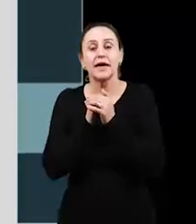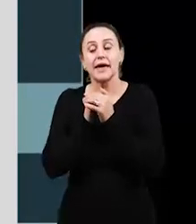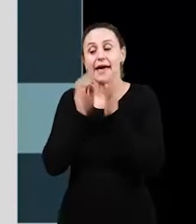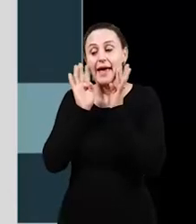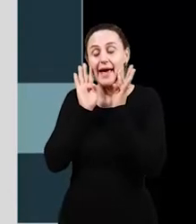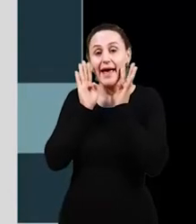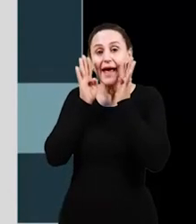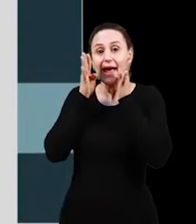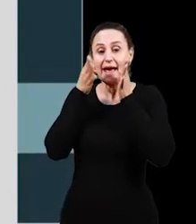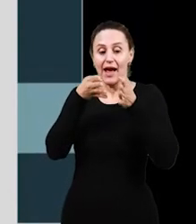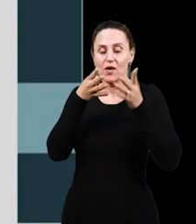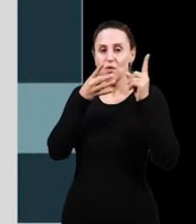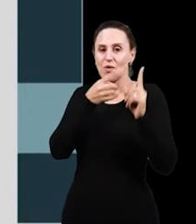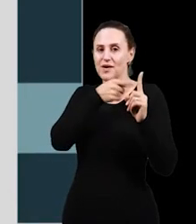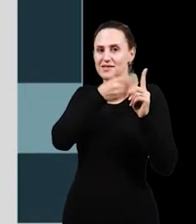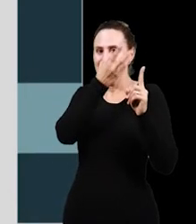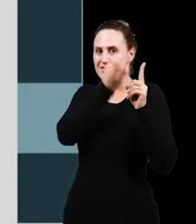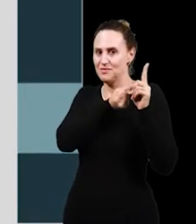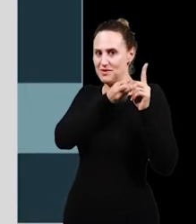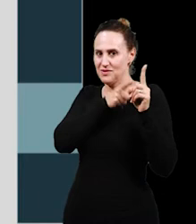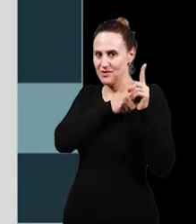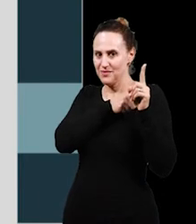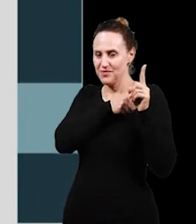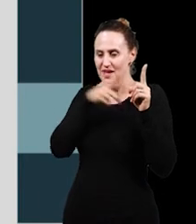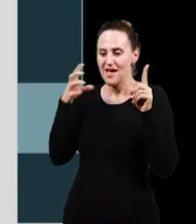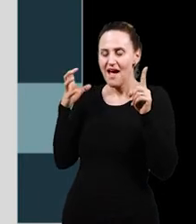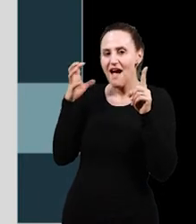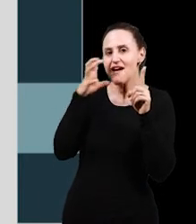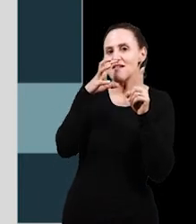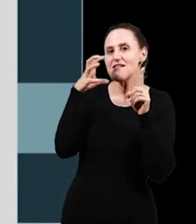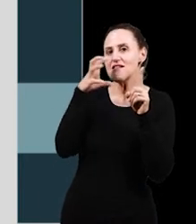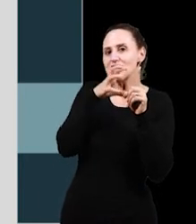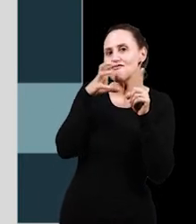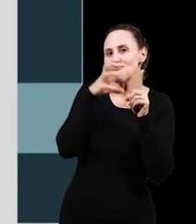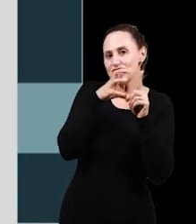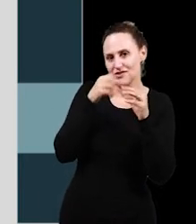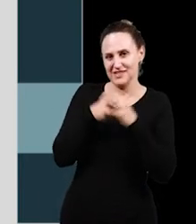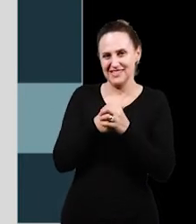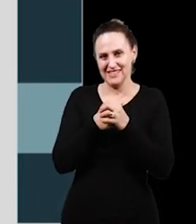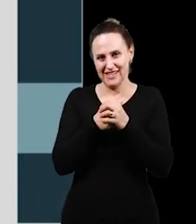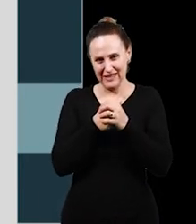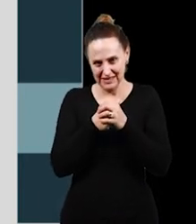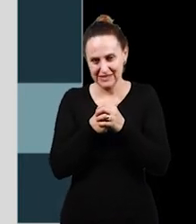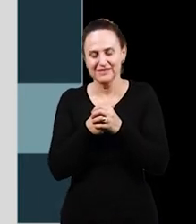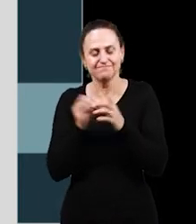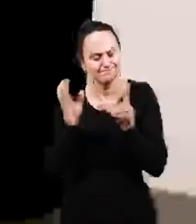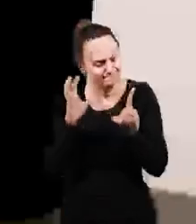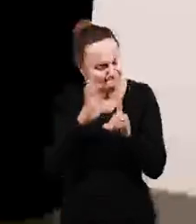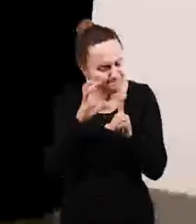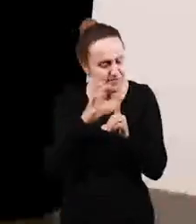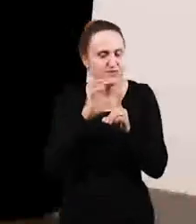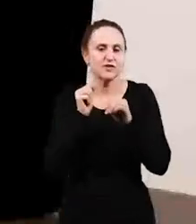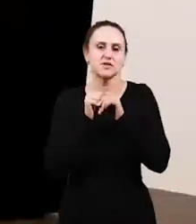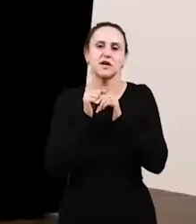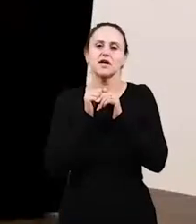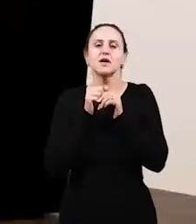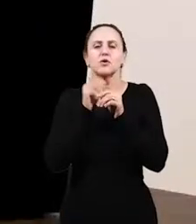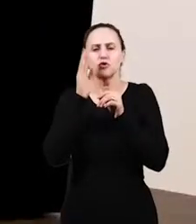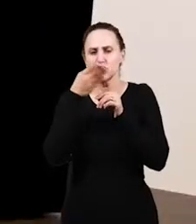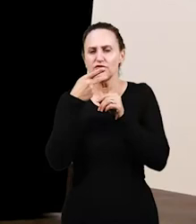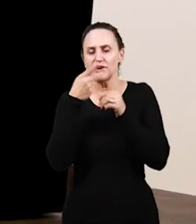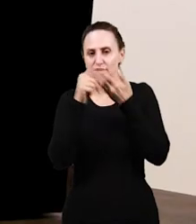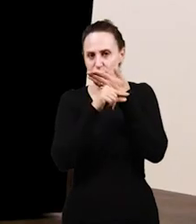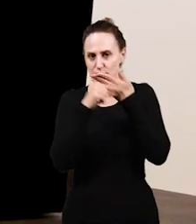receptor cuja função é então influenciar persuadir o destinatário então como eu já falei lá do